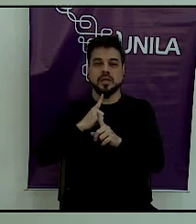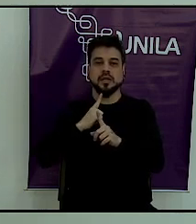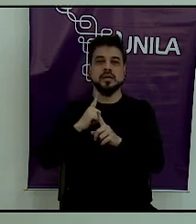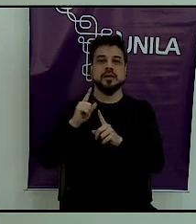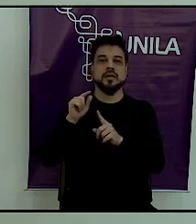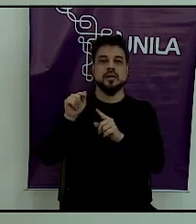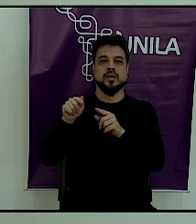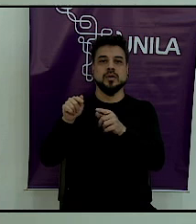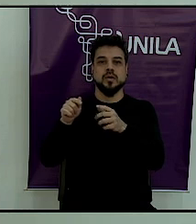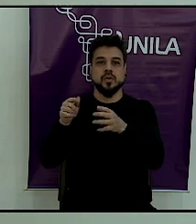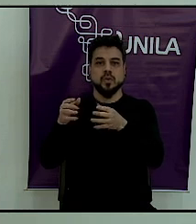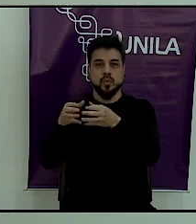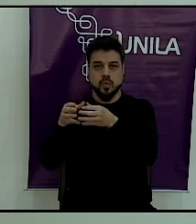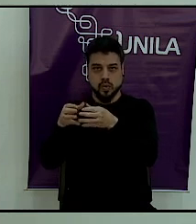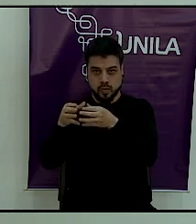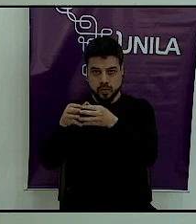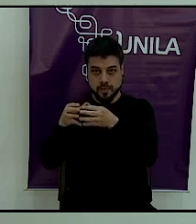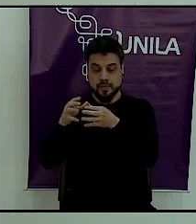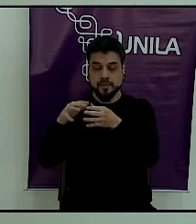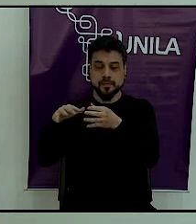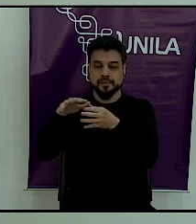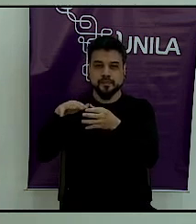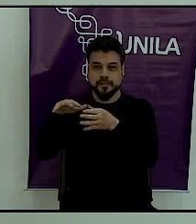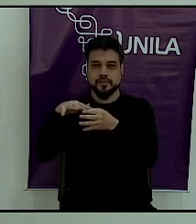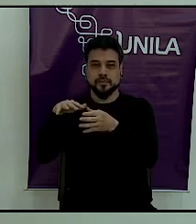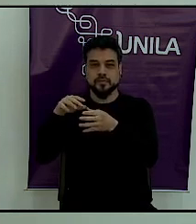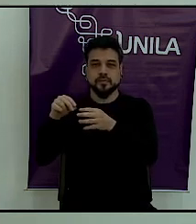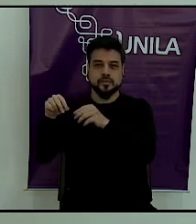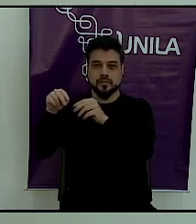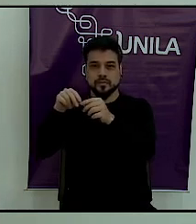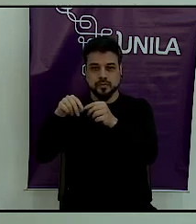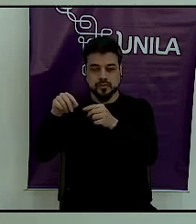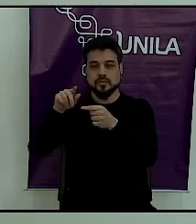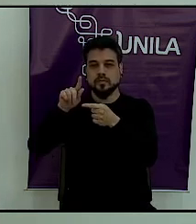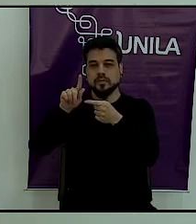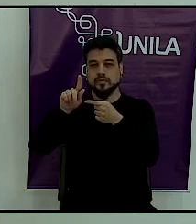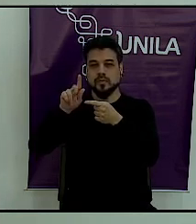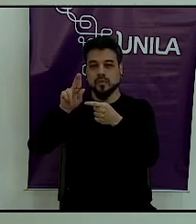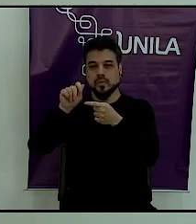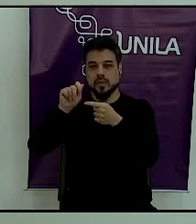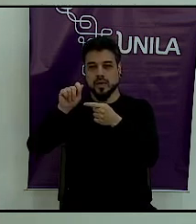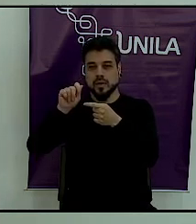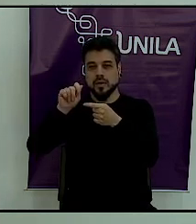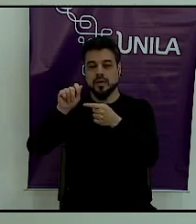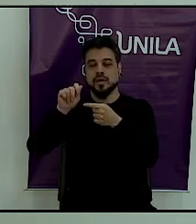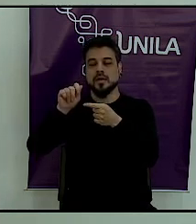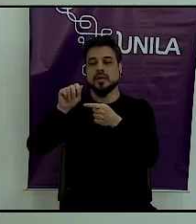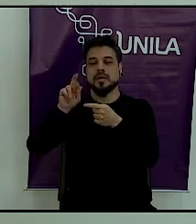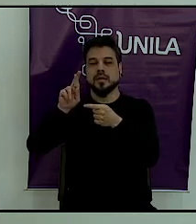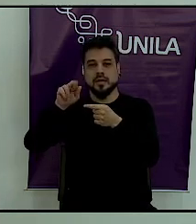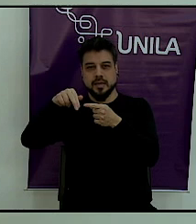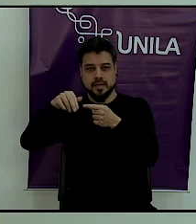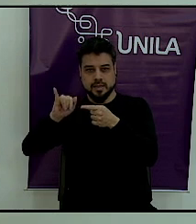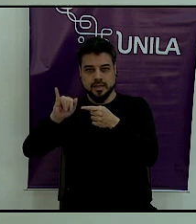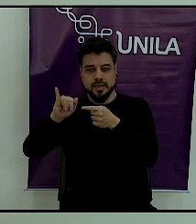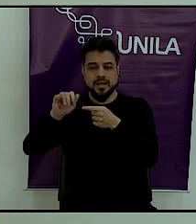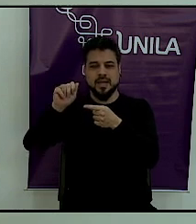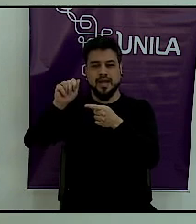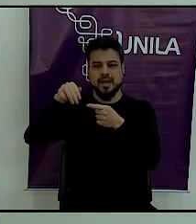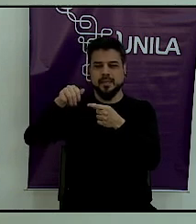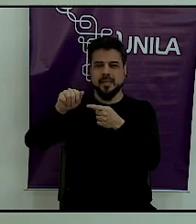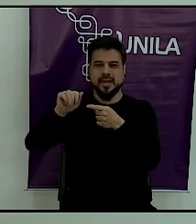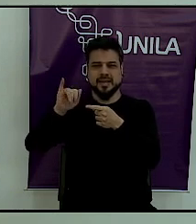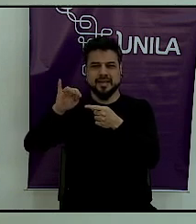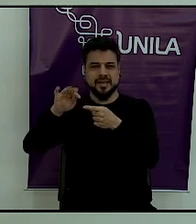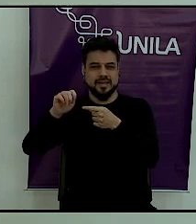há a delimitação desse território Guarani, Amaibité, né? Eu não mais